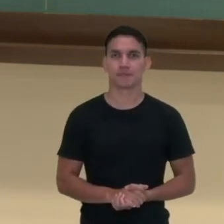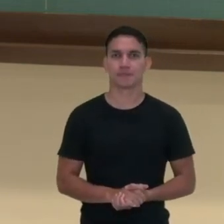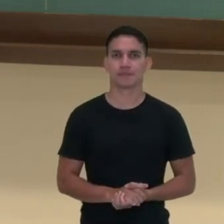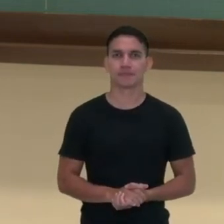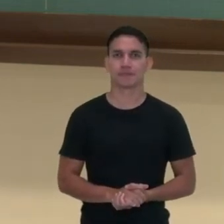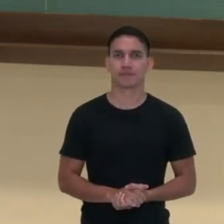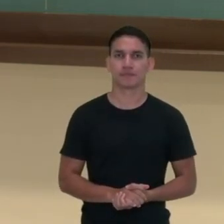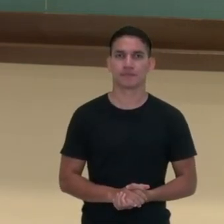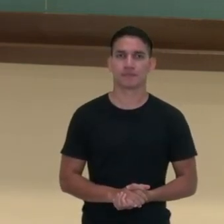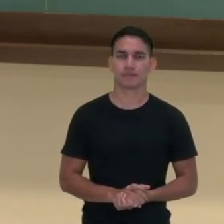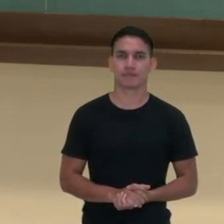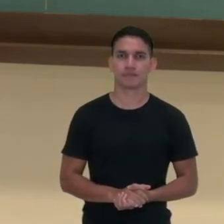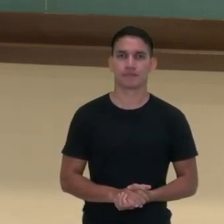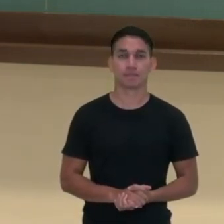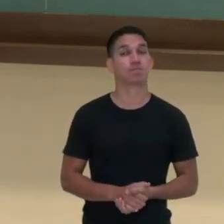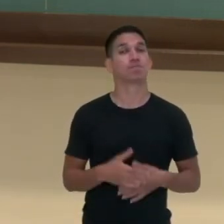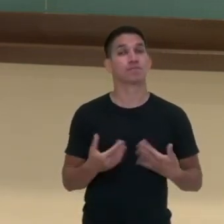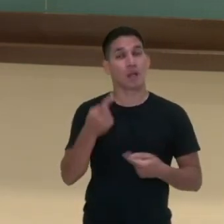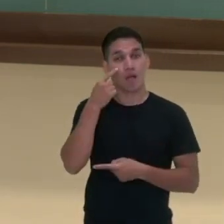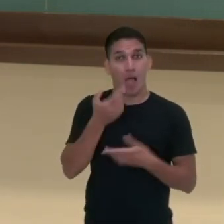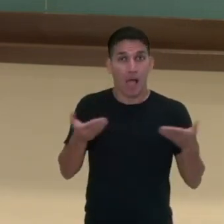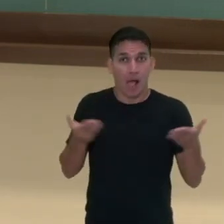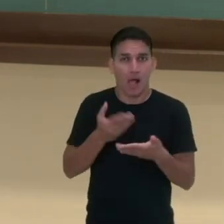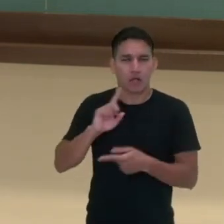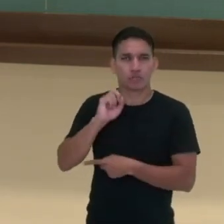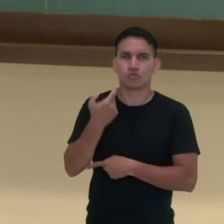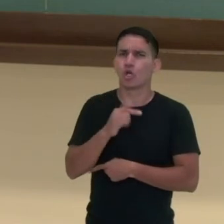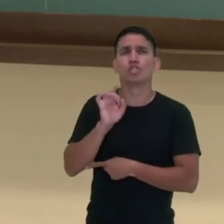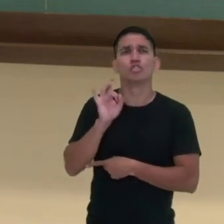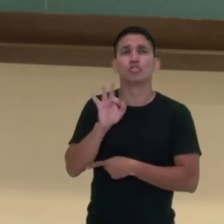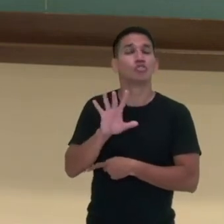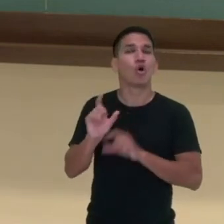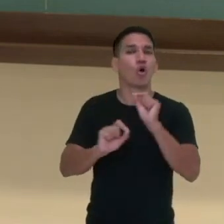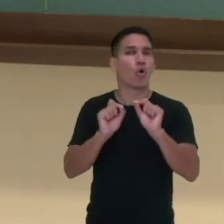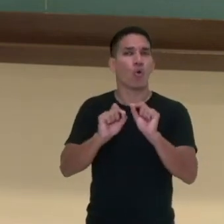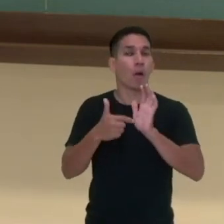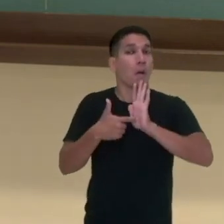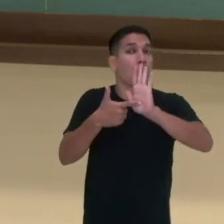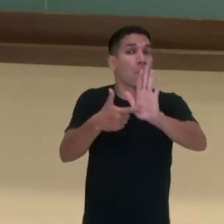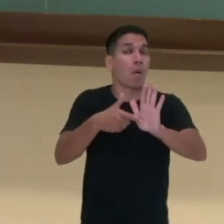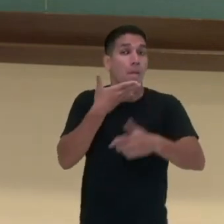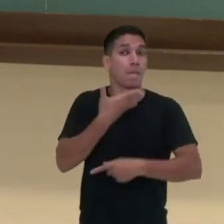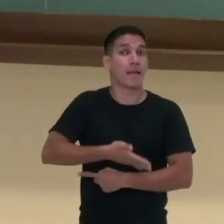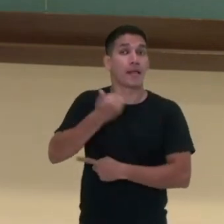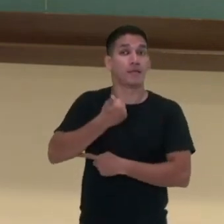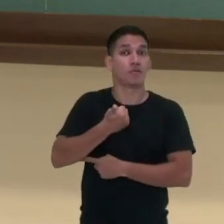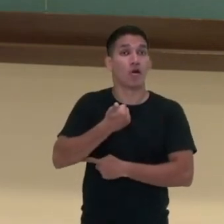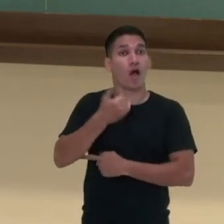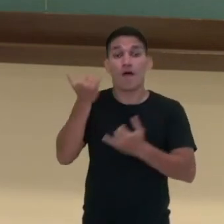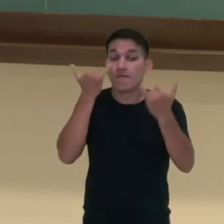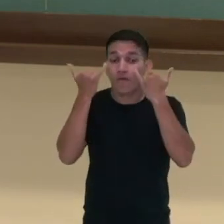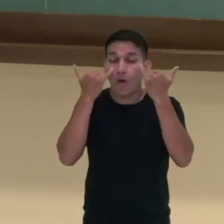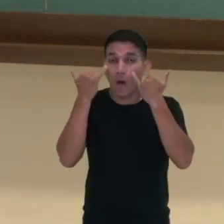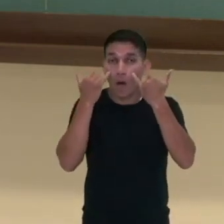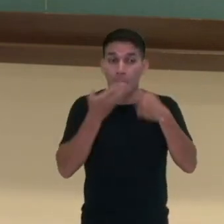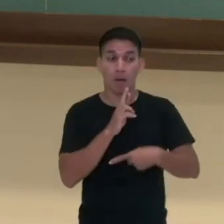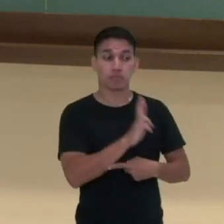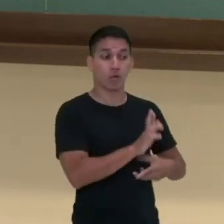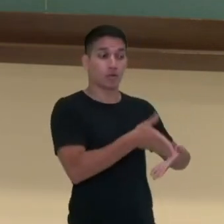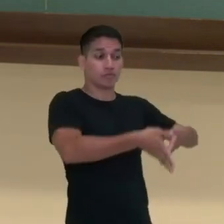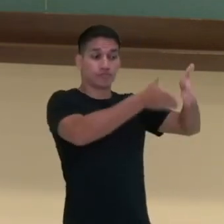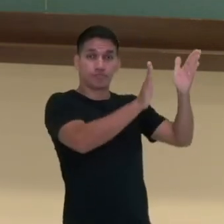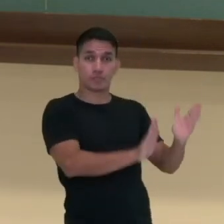11.000. Então, vamos agora só representar melhor os dados dessa matriz